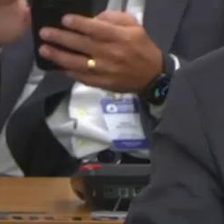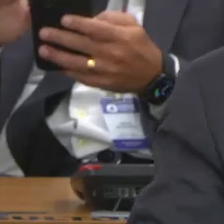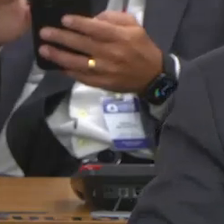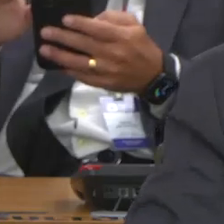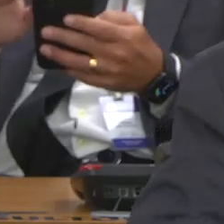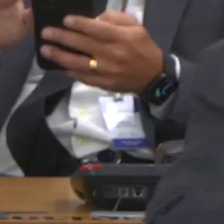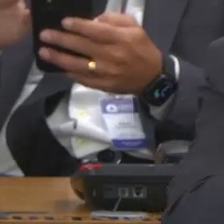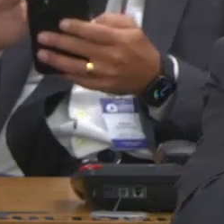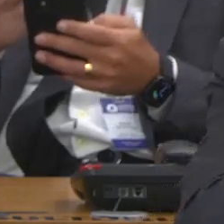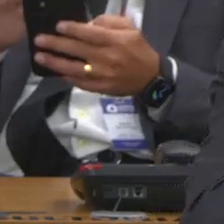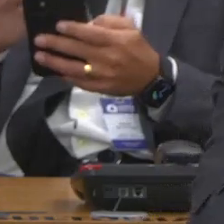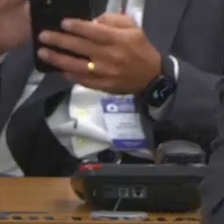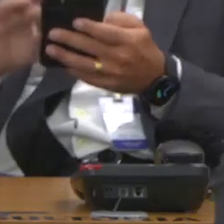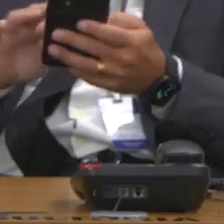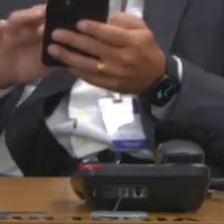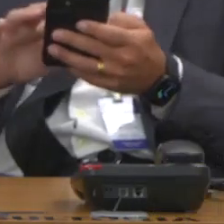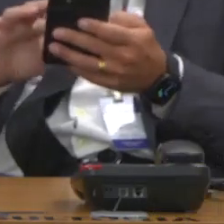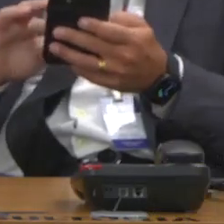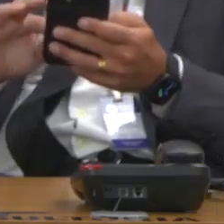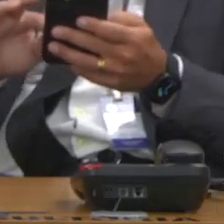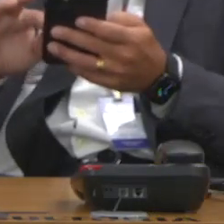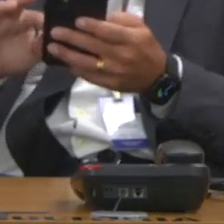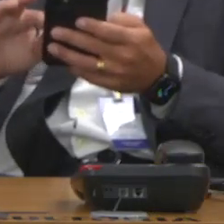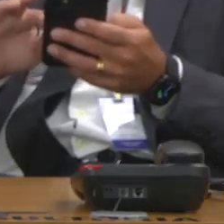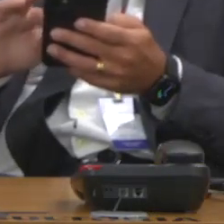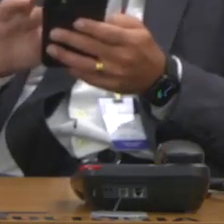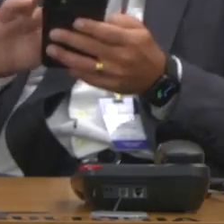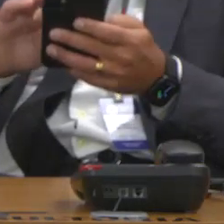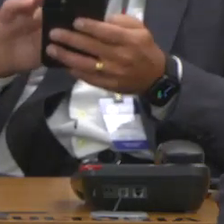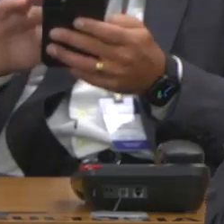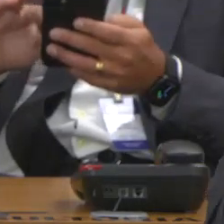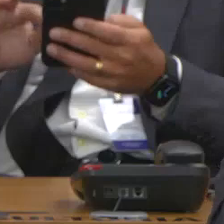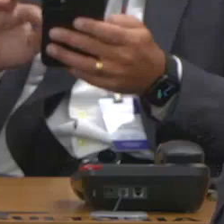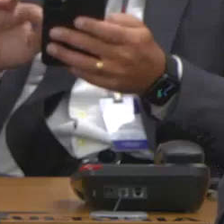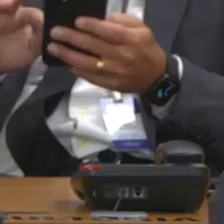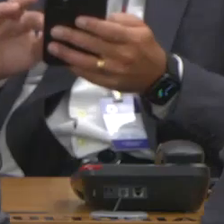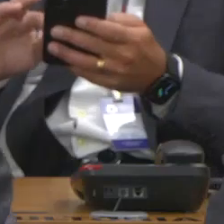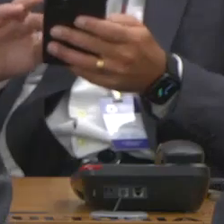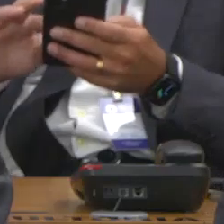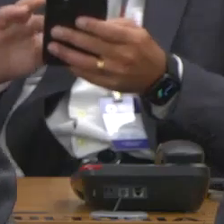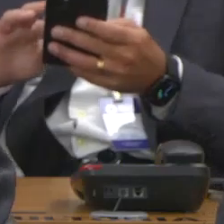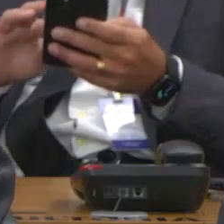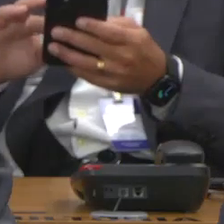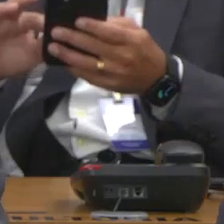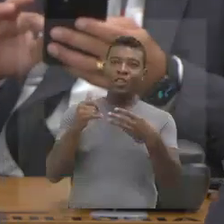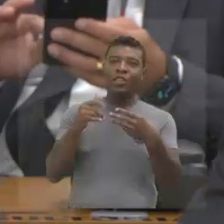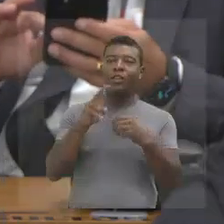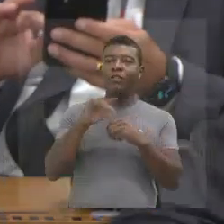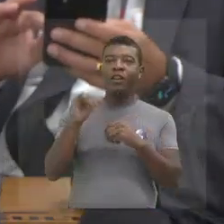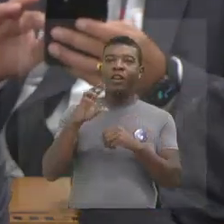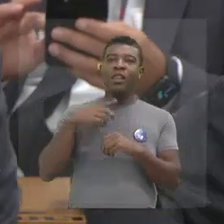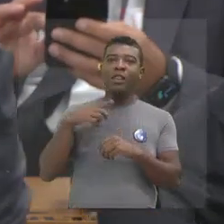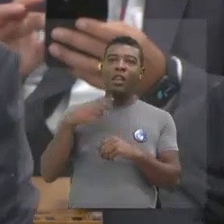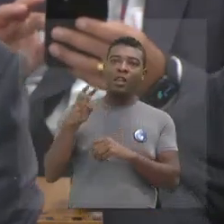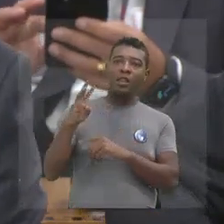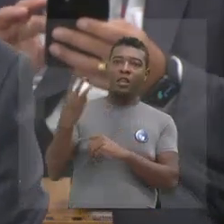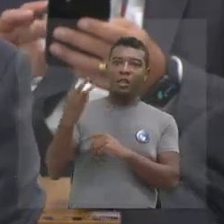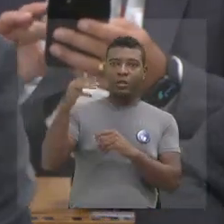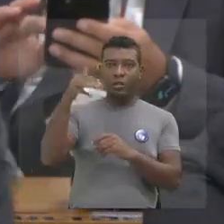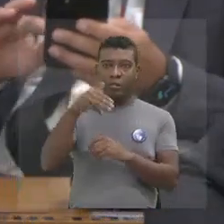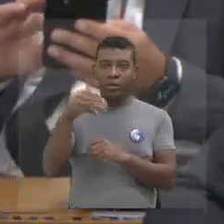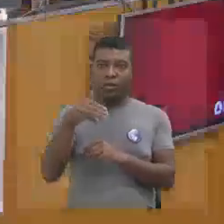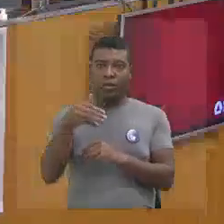de Minas energia que terá três minutos e depois suas considerações após resposta da